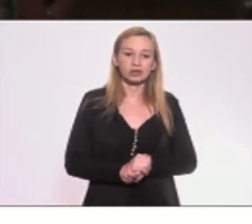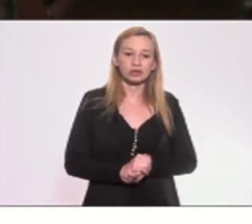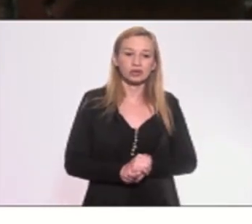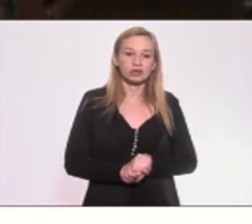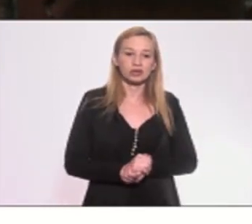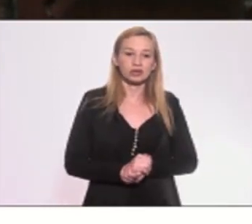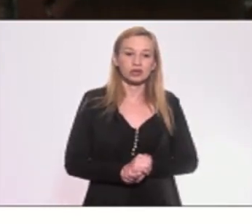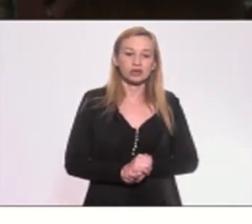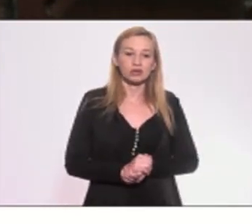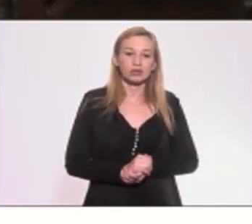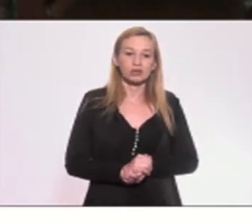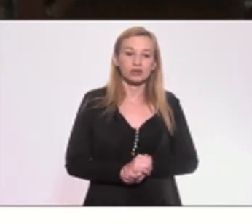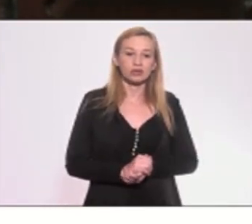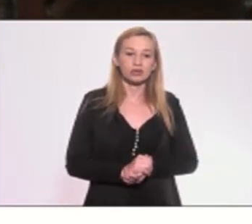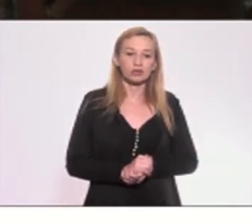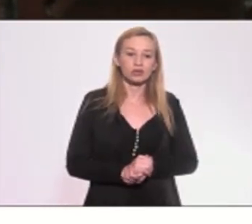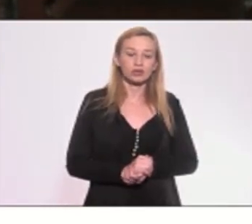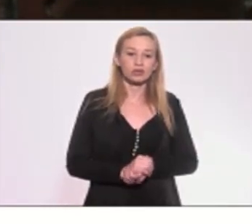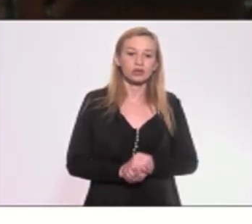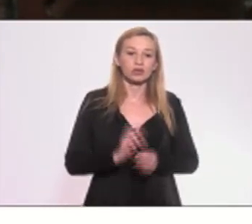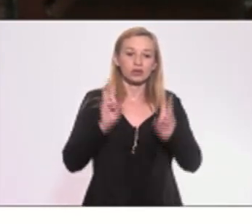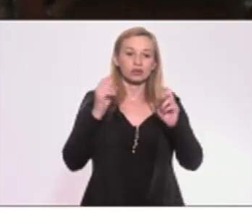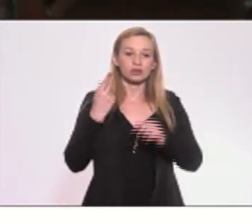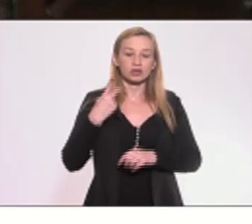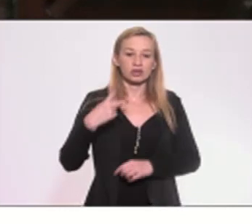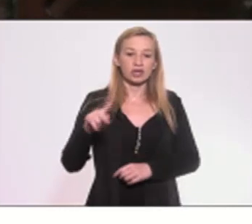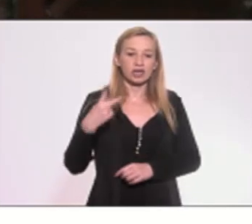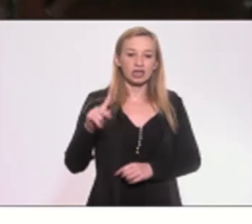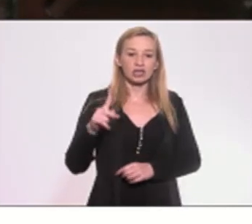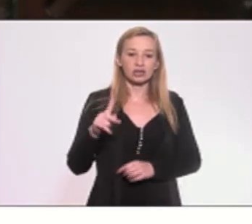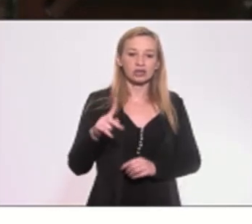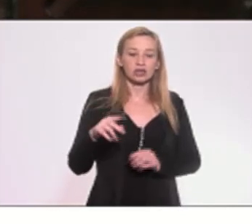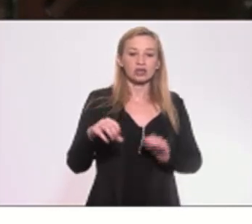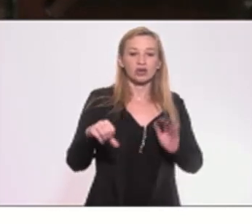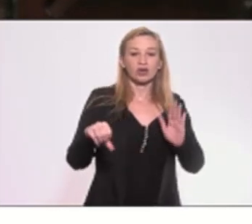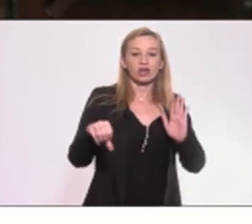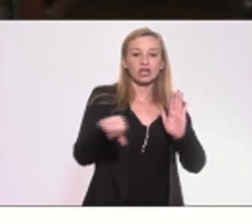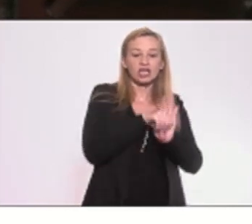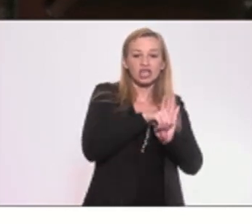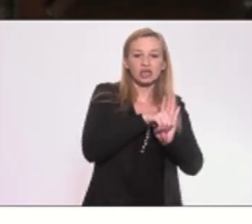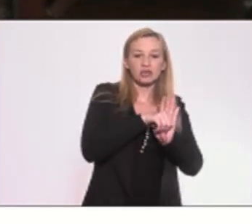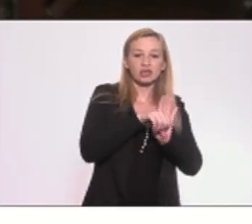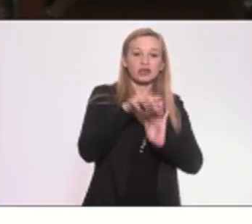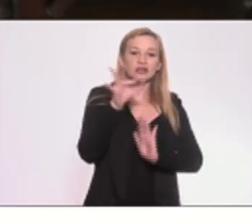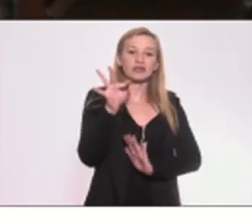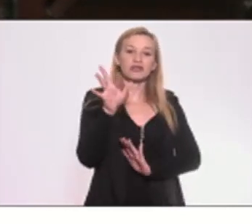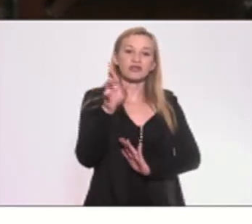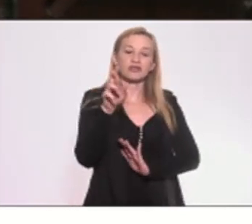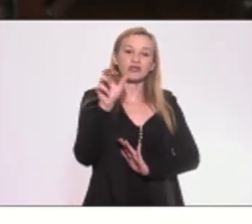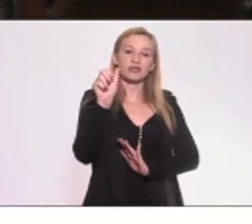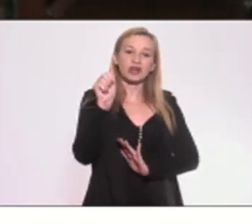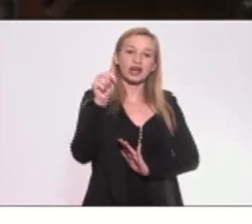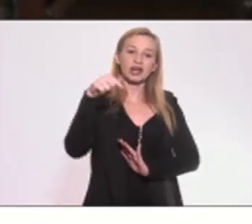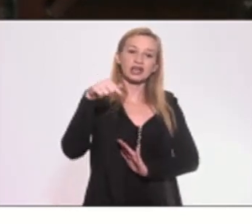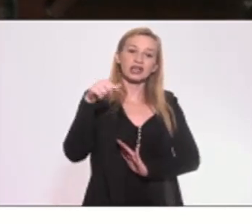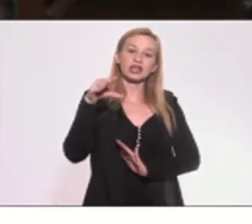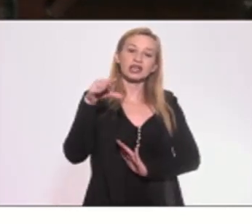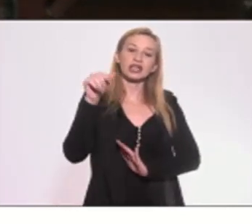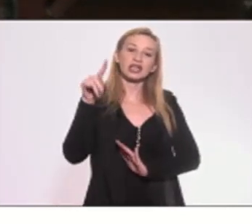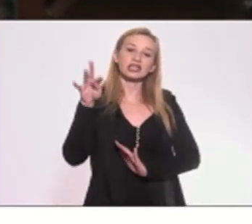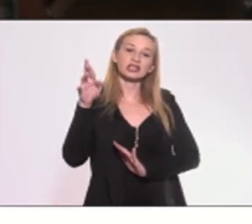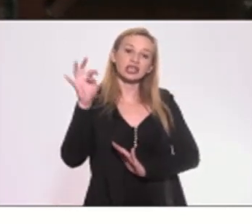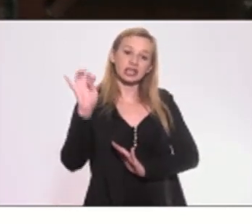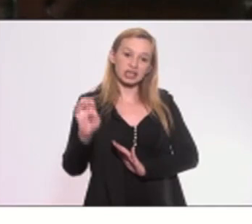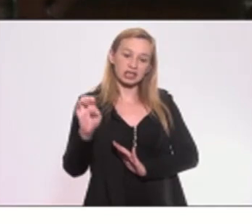tela não capitulou crime de flagrante, não foi em flagrante de crime inafiançável,